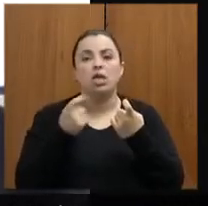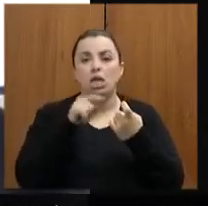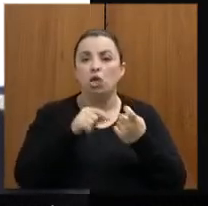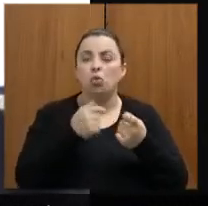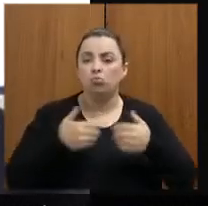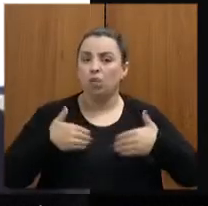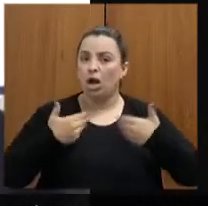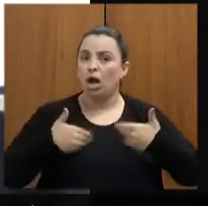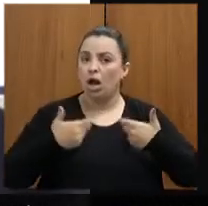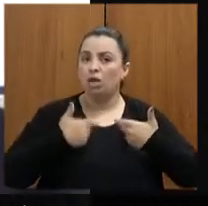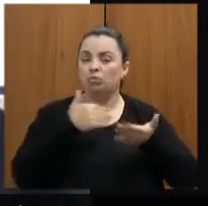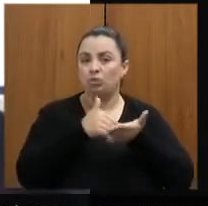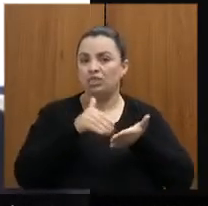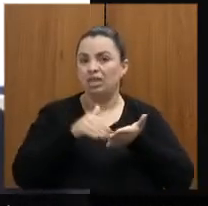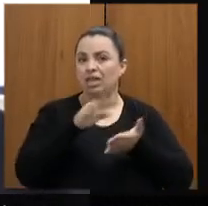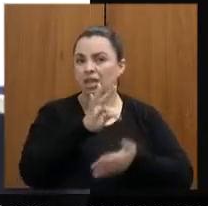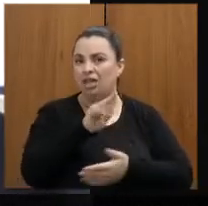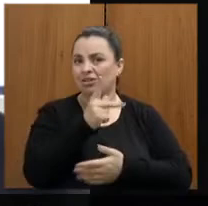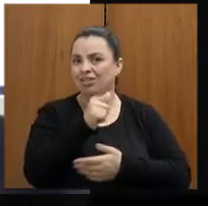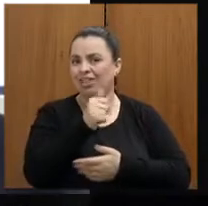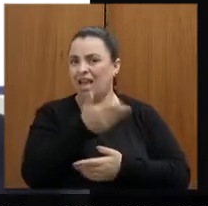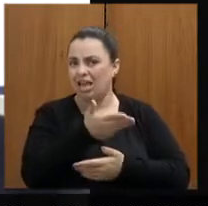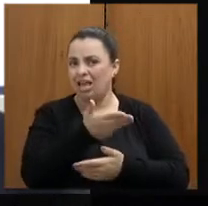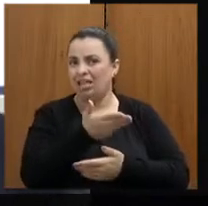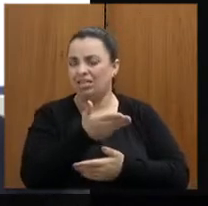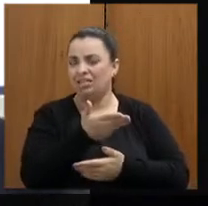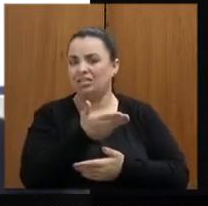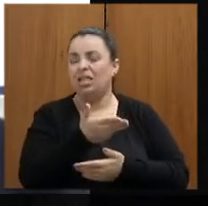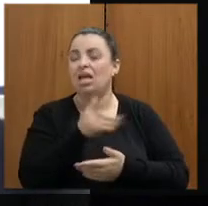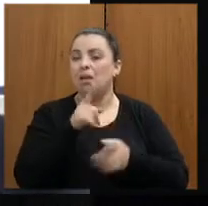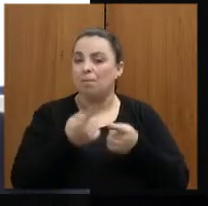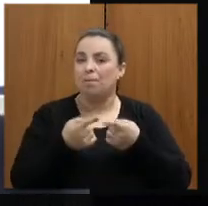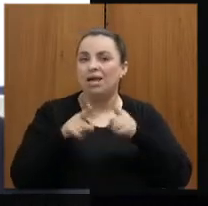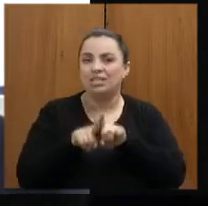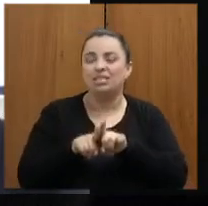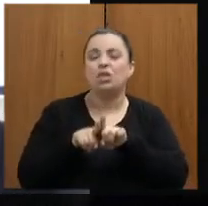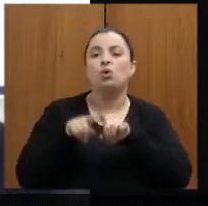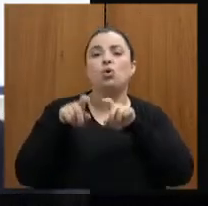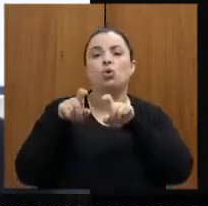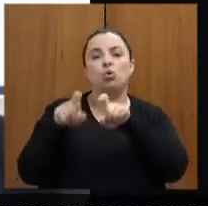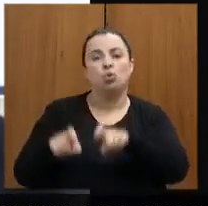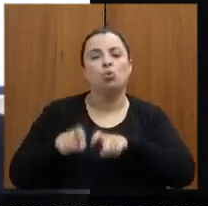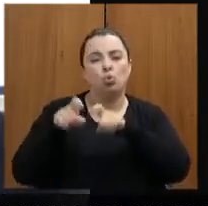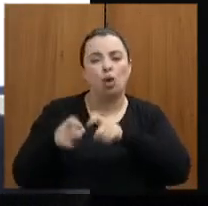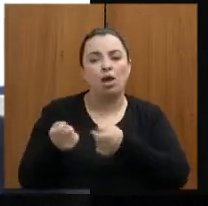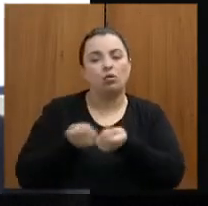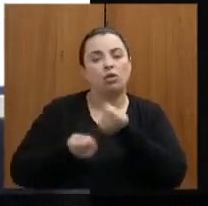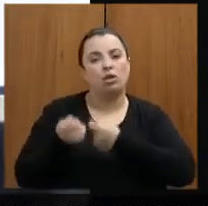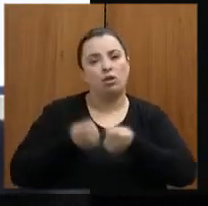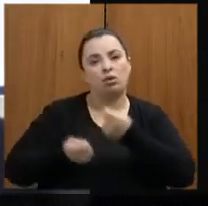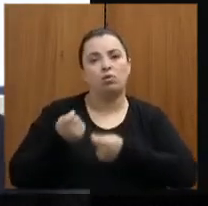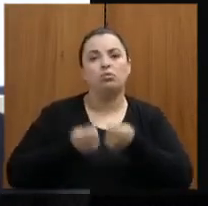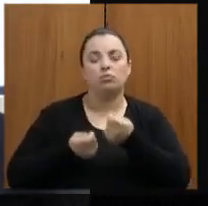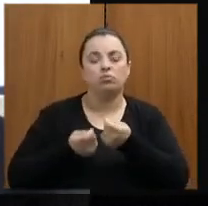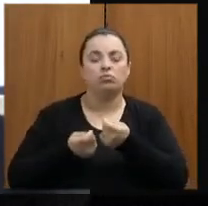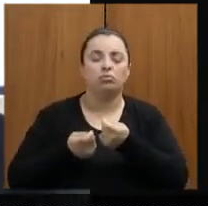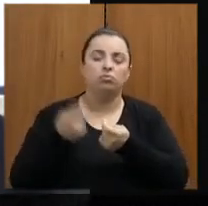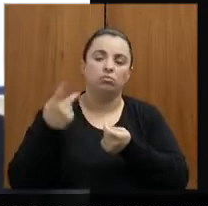secretário Thales e poder ser parceiro aí do agronegócio do nosso Estado na direto Obrigado livro